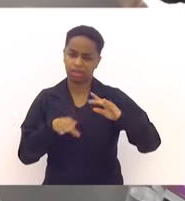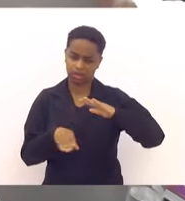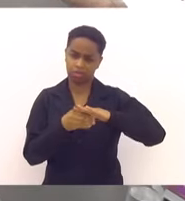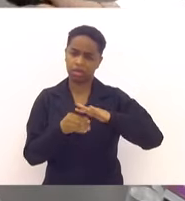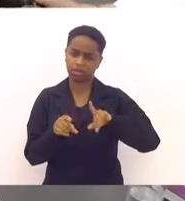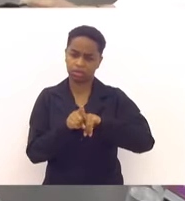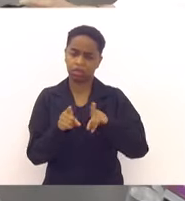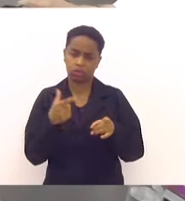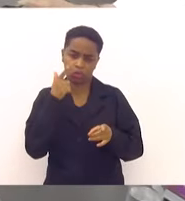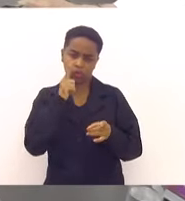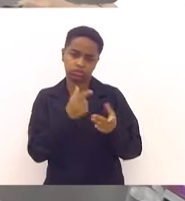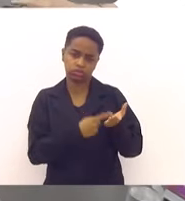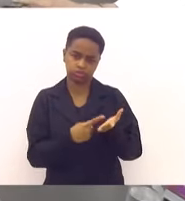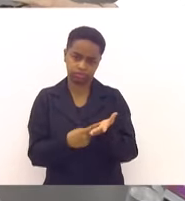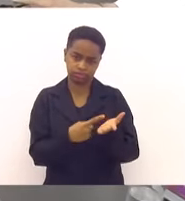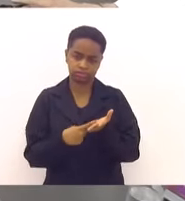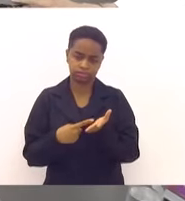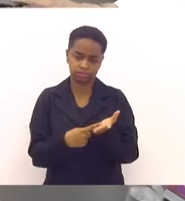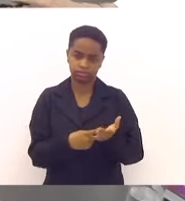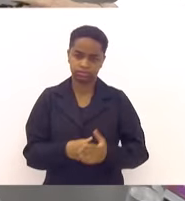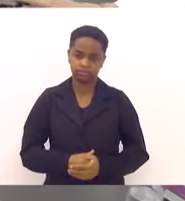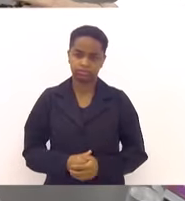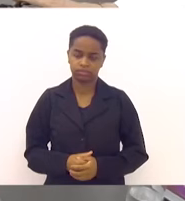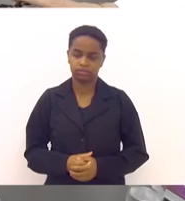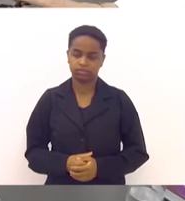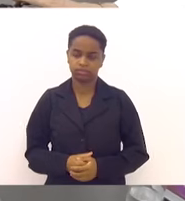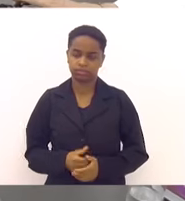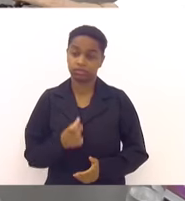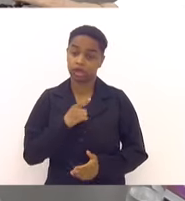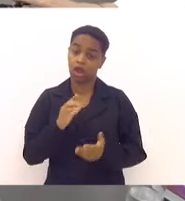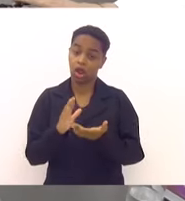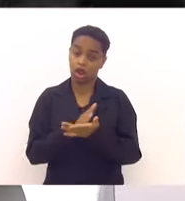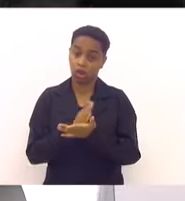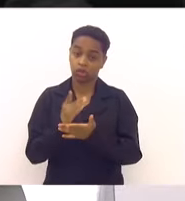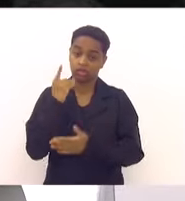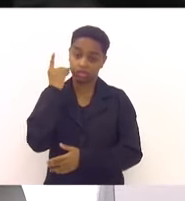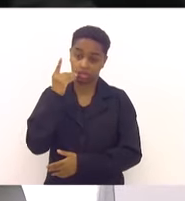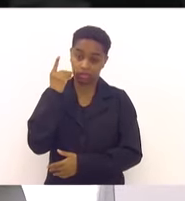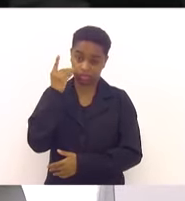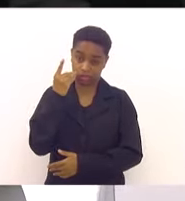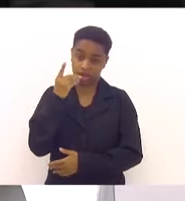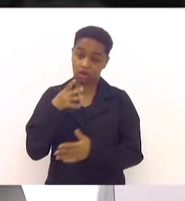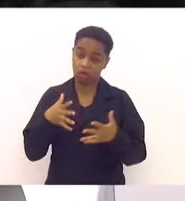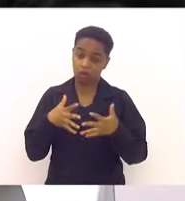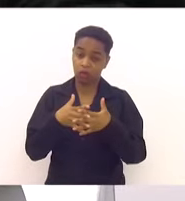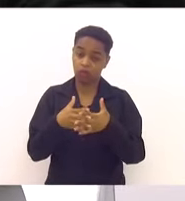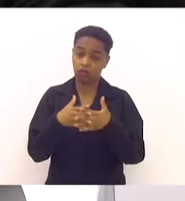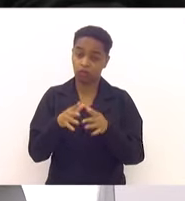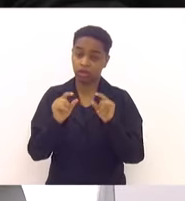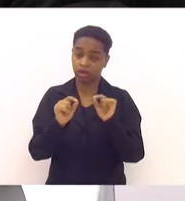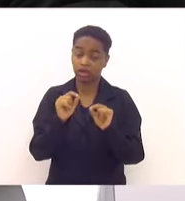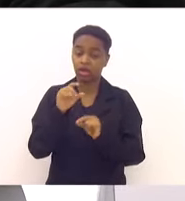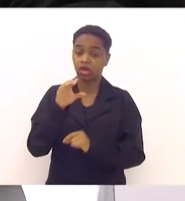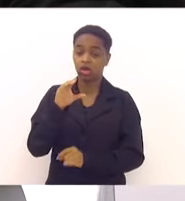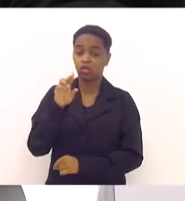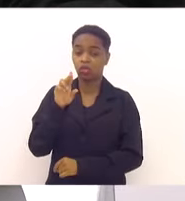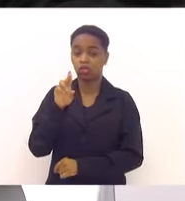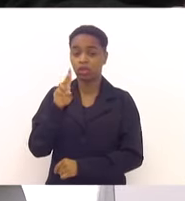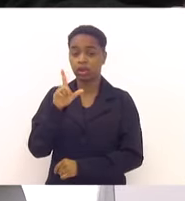bom. Perfeito. E apesar que tinha uns deputados que confunde coleiro com pardal,